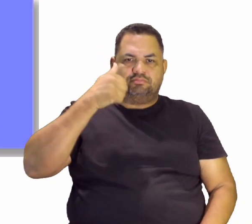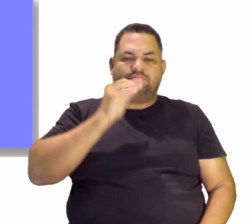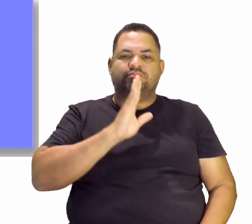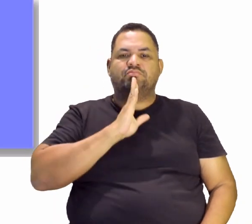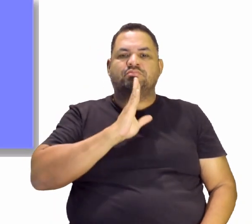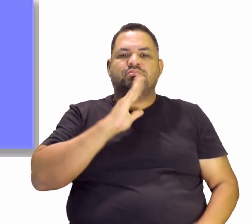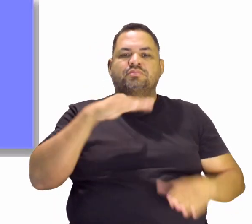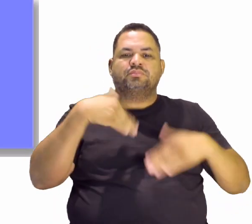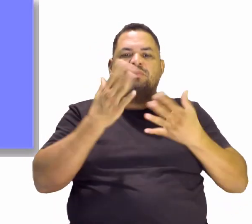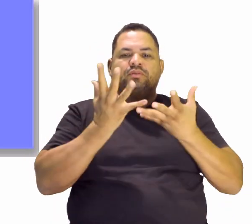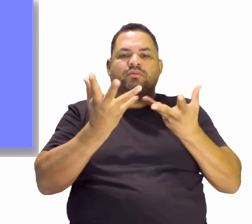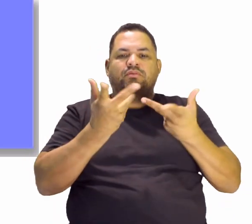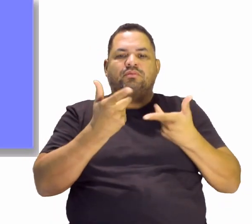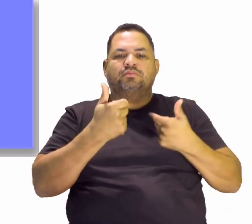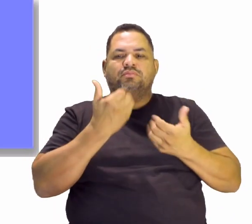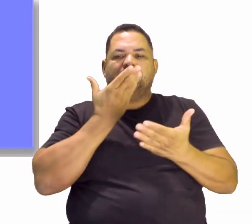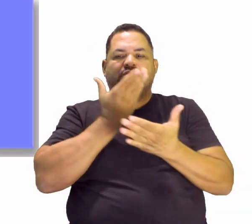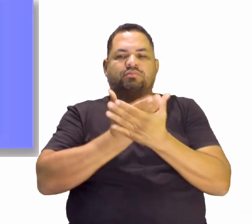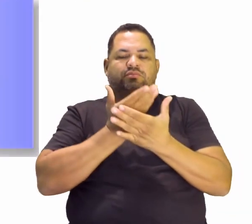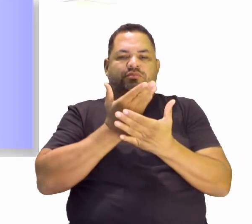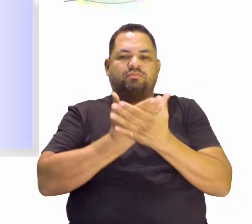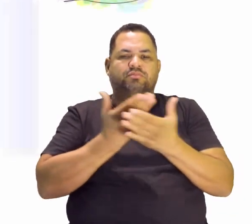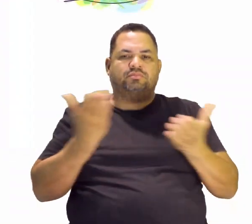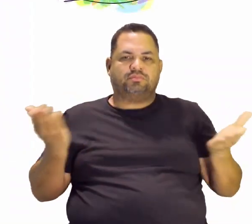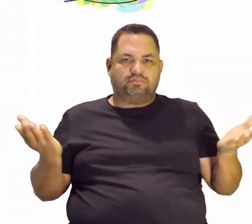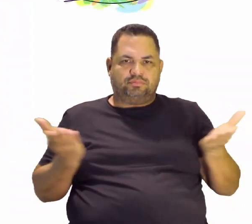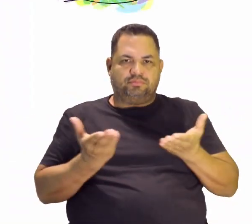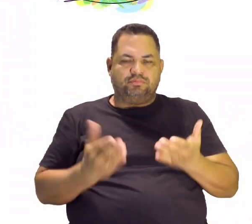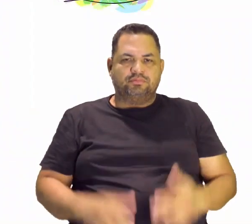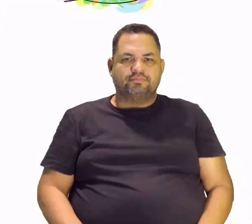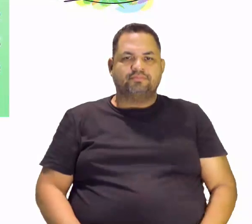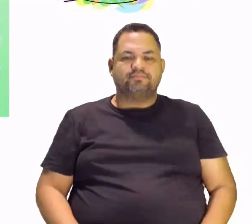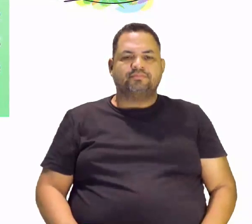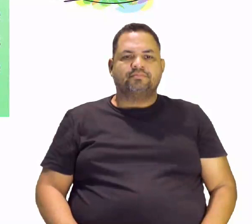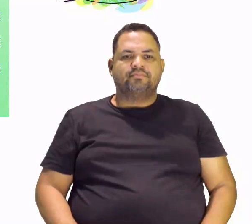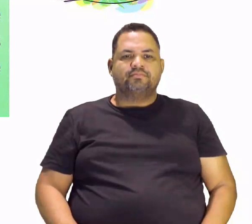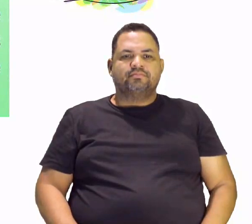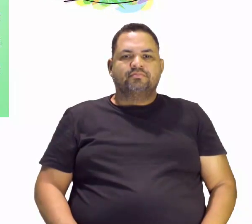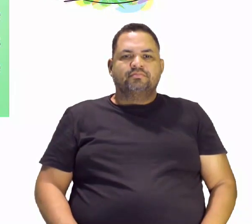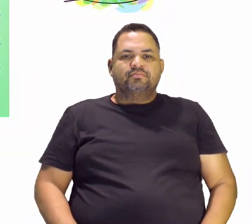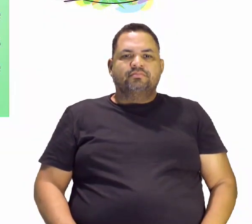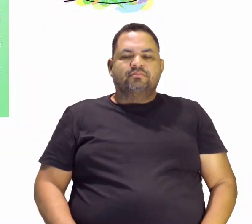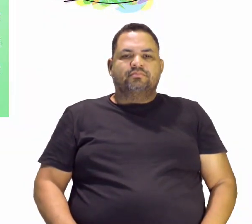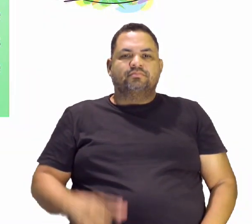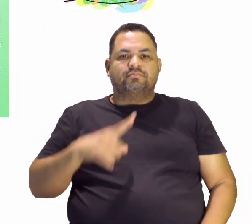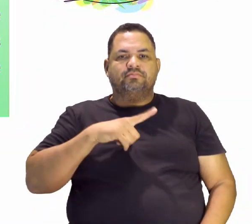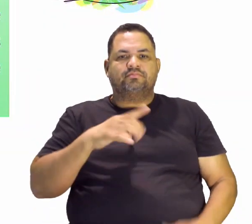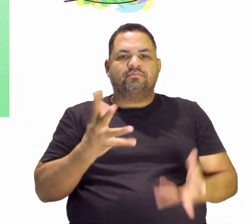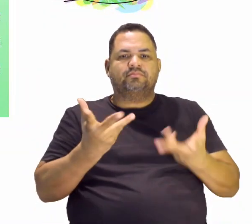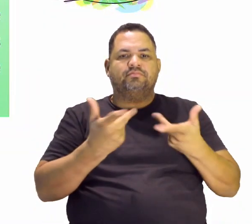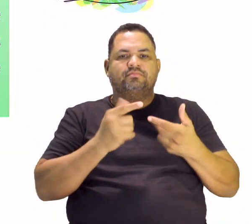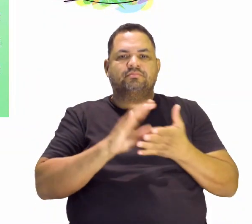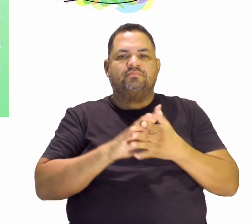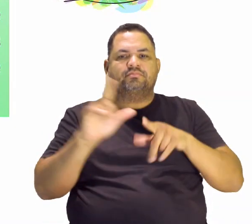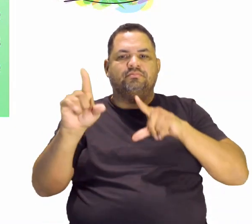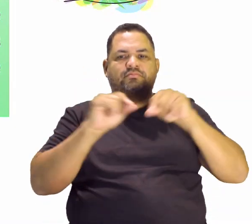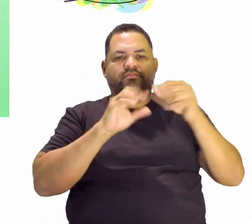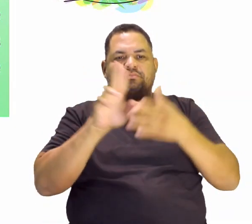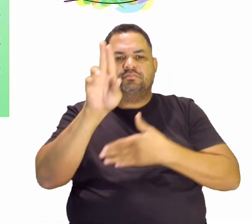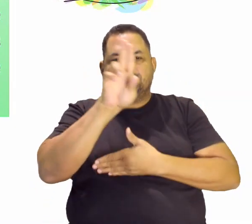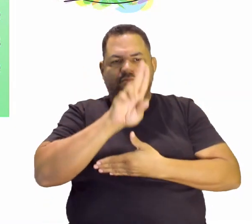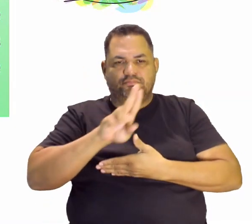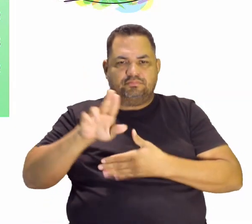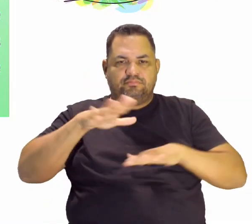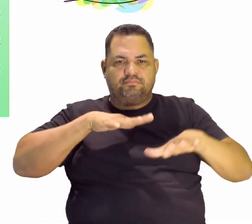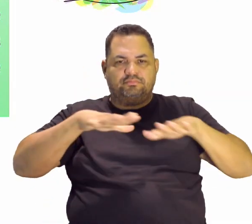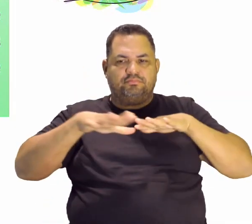é a habilidade dessa nossa aula de número 10. Olha só, então o que nós temos aqui, prof? Nós teremos que selecionar e